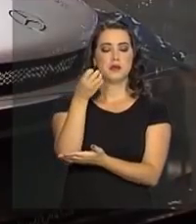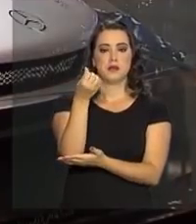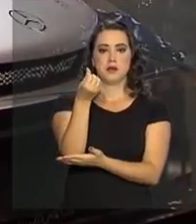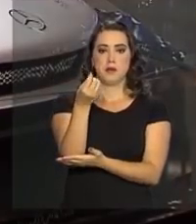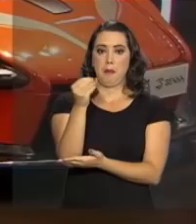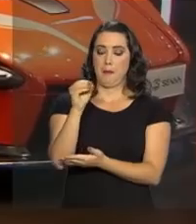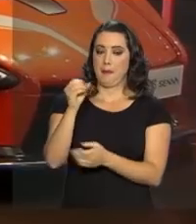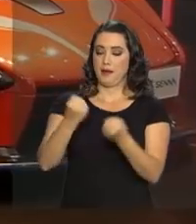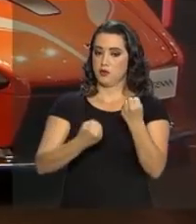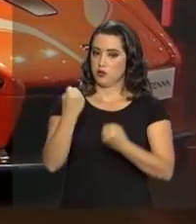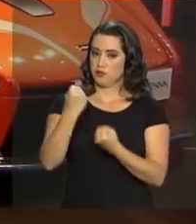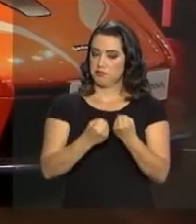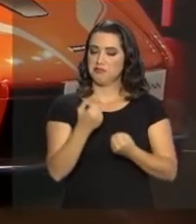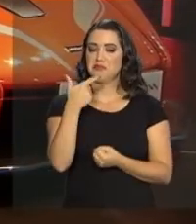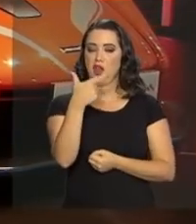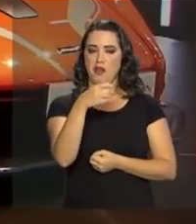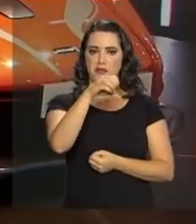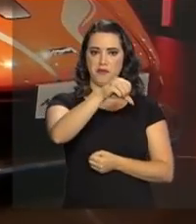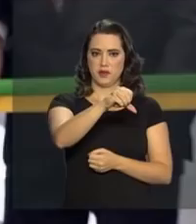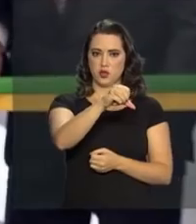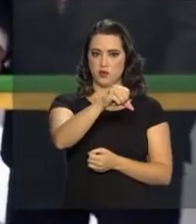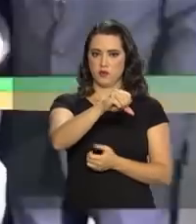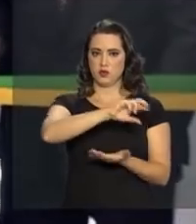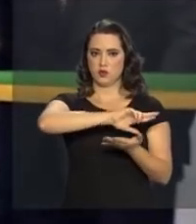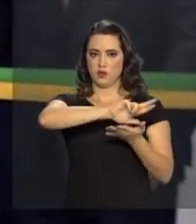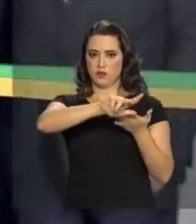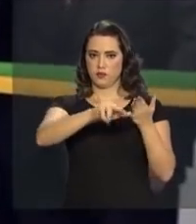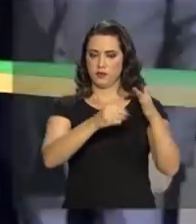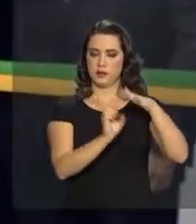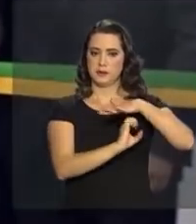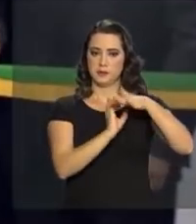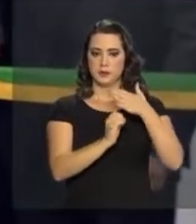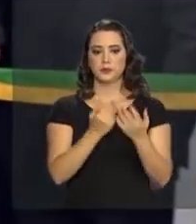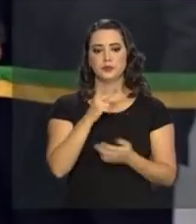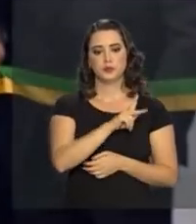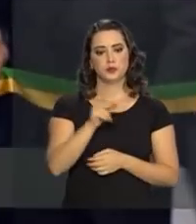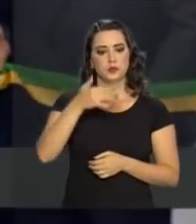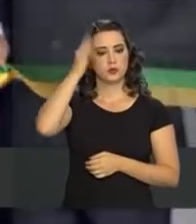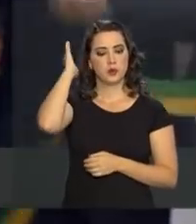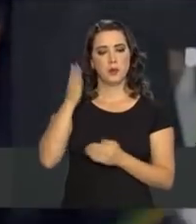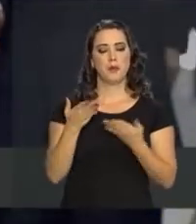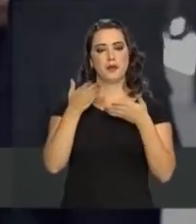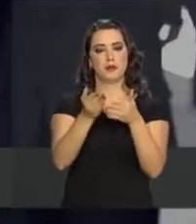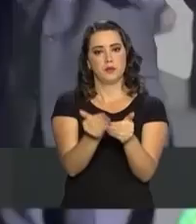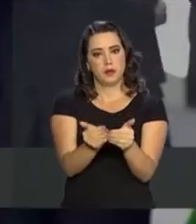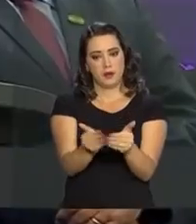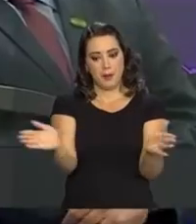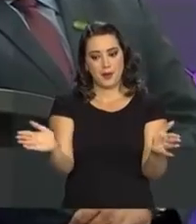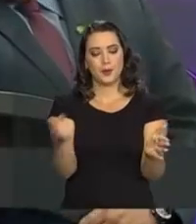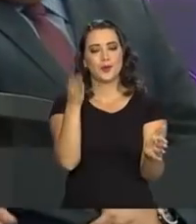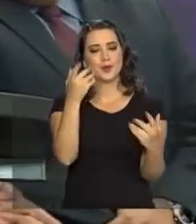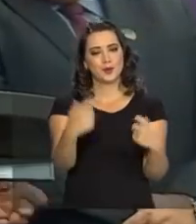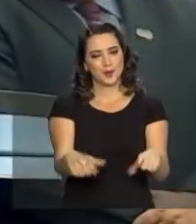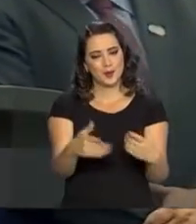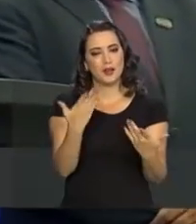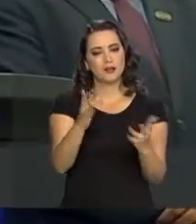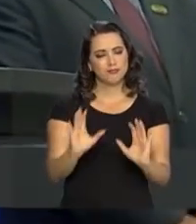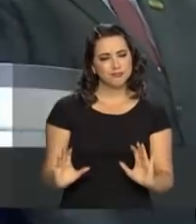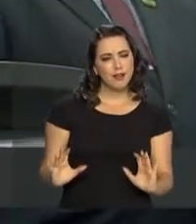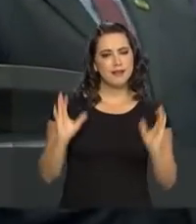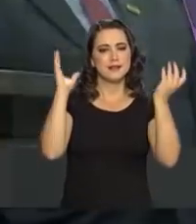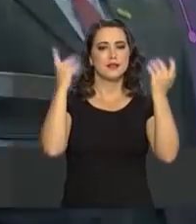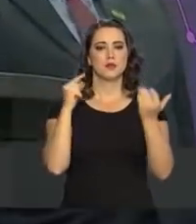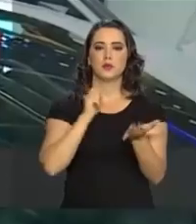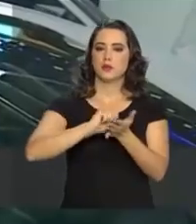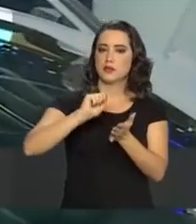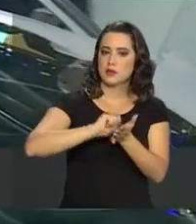60 lançamentos de 29 marcas. O presidente Michel Temer participou da abertura do Salão do Automóvel e, durante a cerimônia,